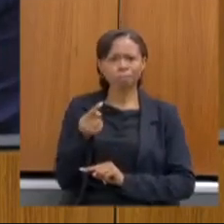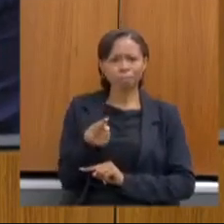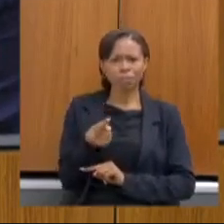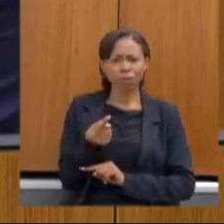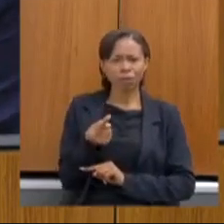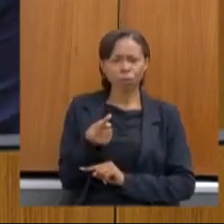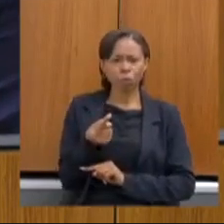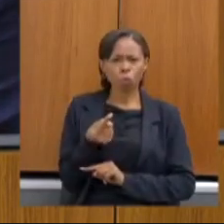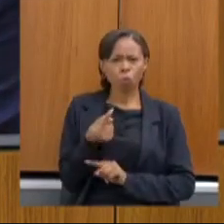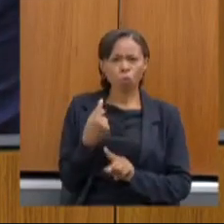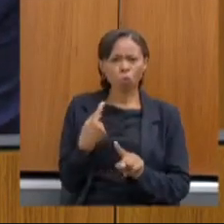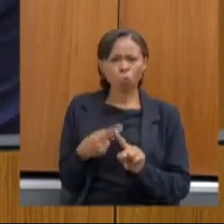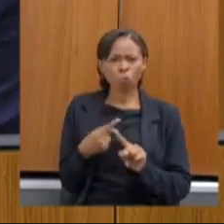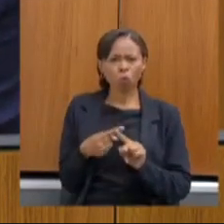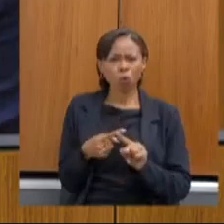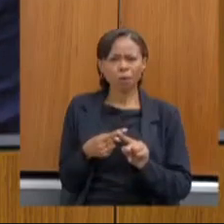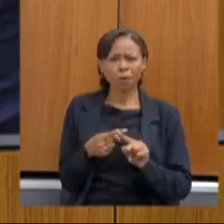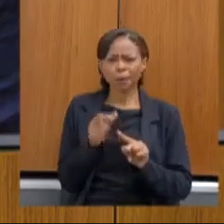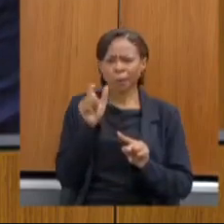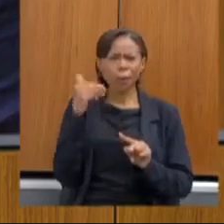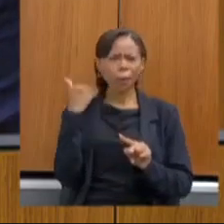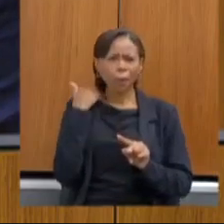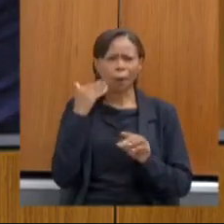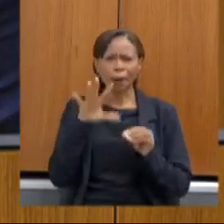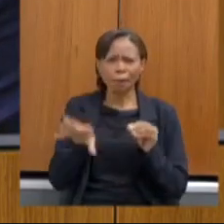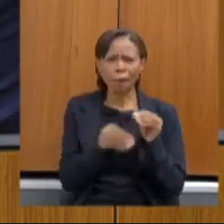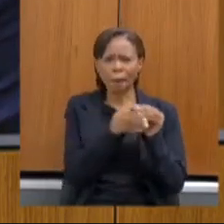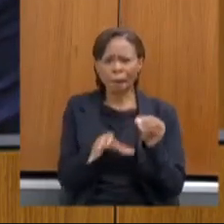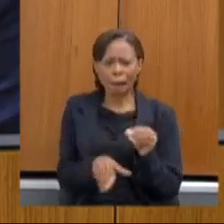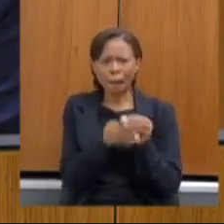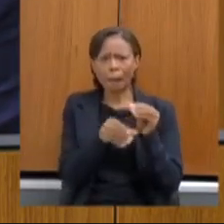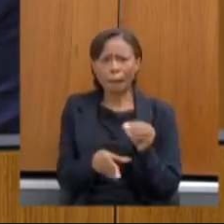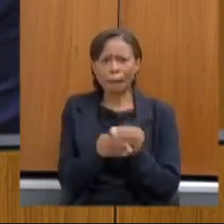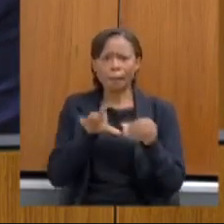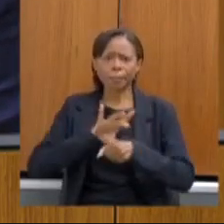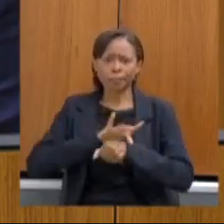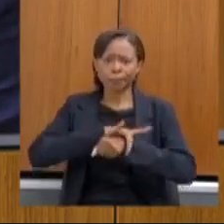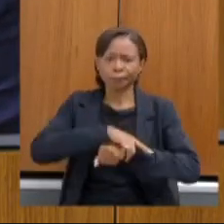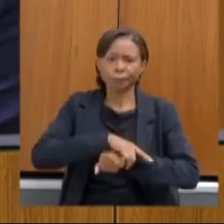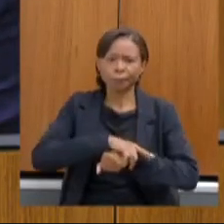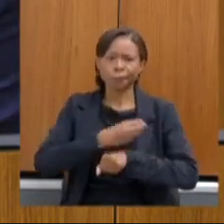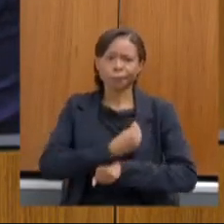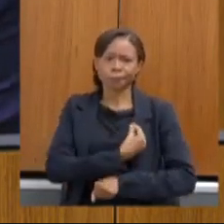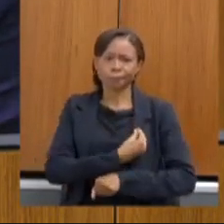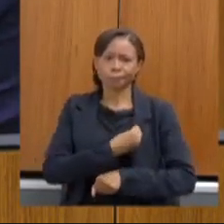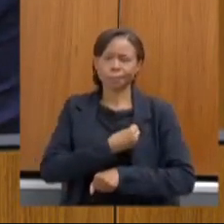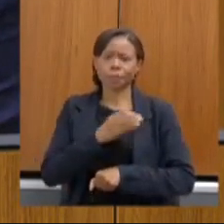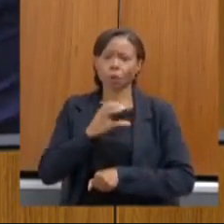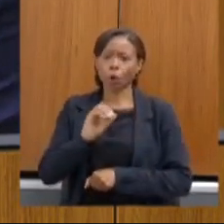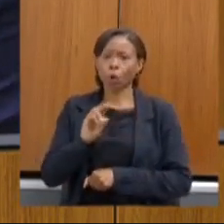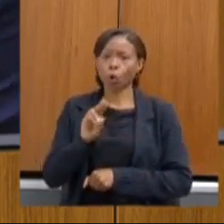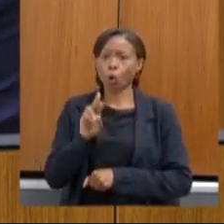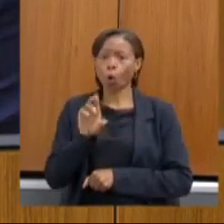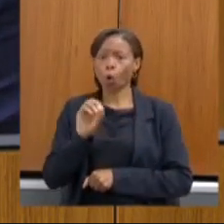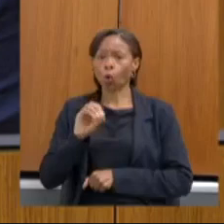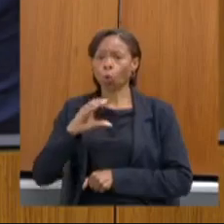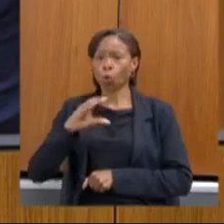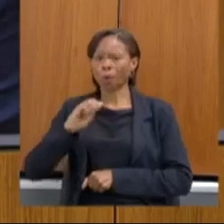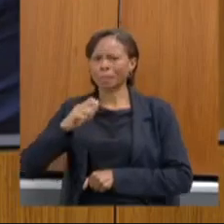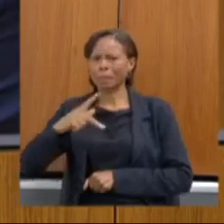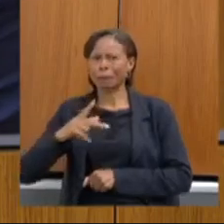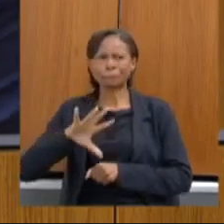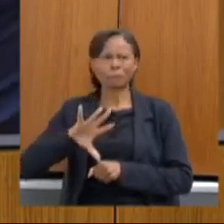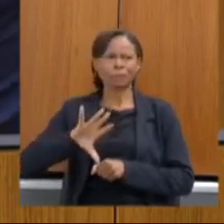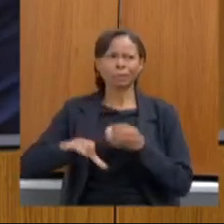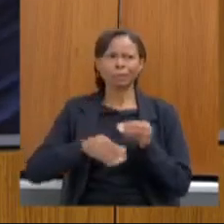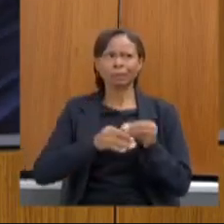dele no casamento com ele ali foi seguro de vida o ourocap e mas não sei